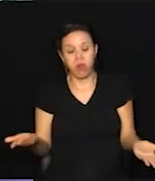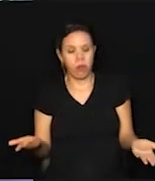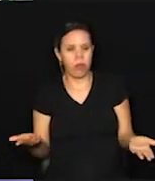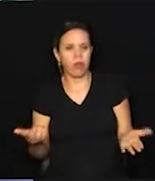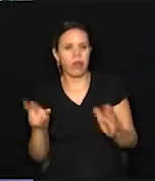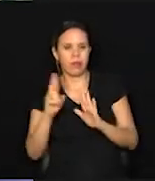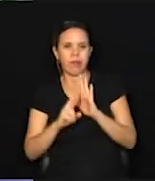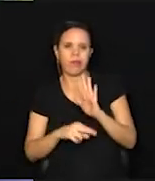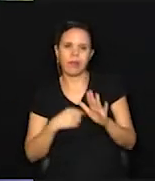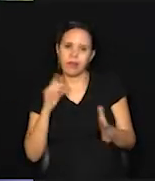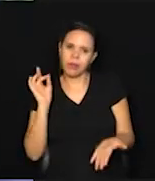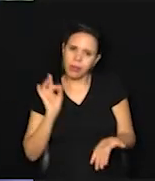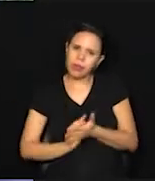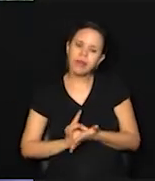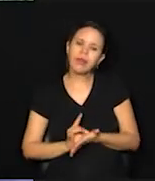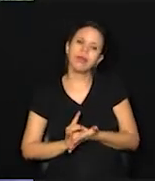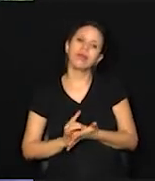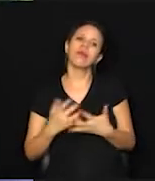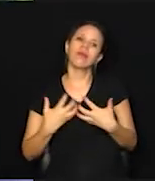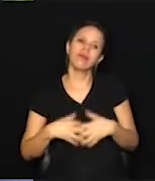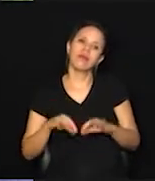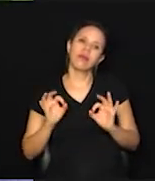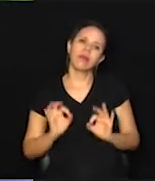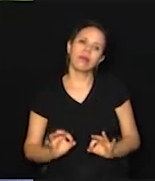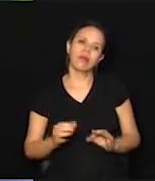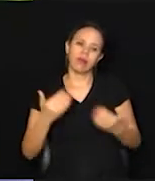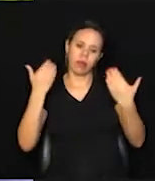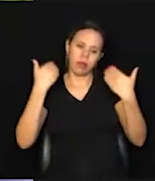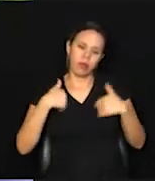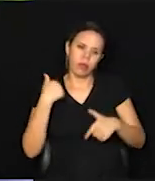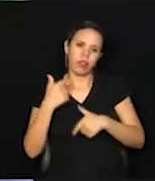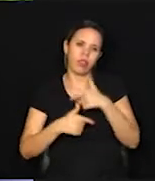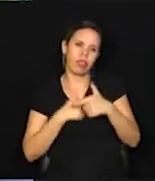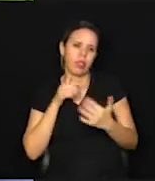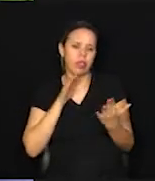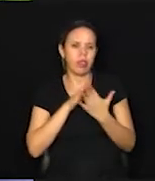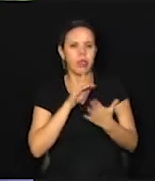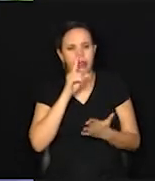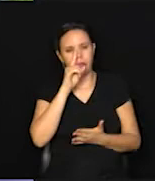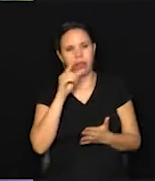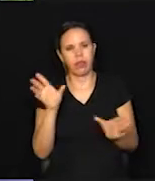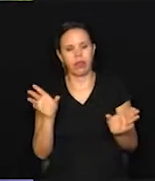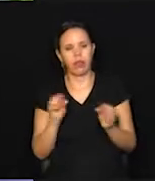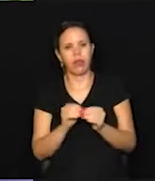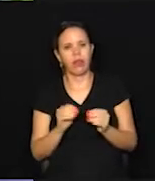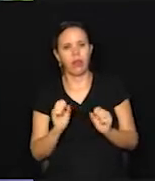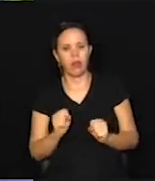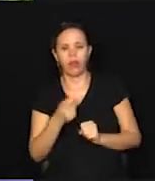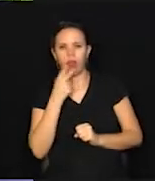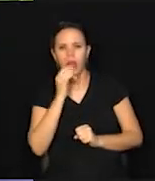medidas que, de fato, funcionam. Na linha de frente aqui, vereador Paulo Haddad, para eu já concluir, posso